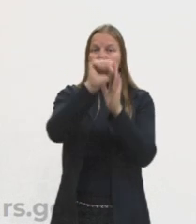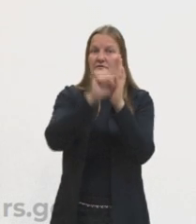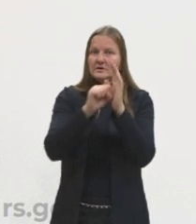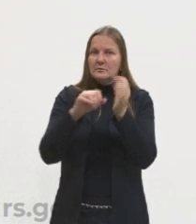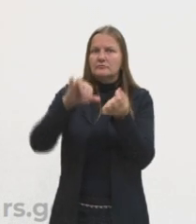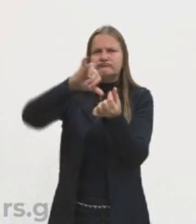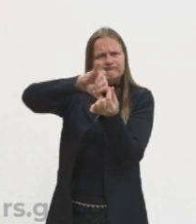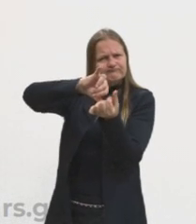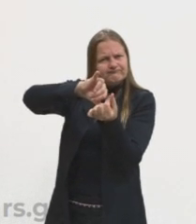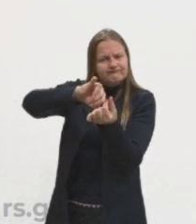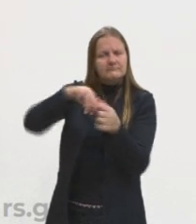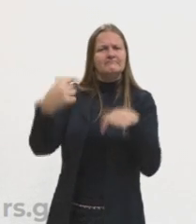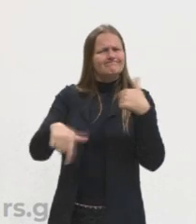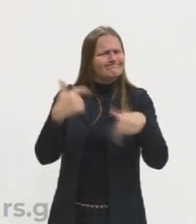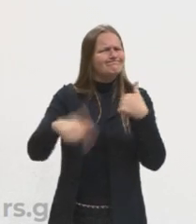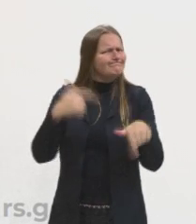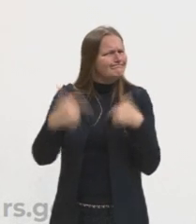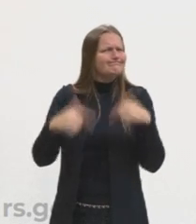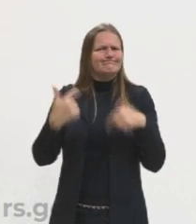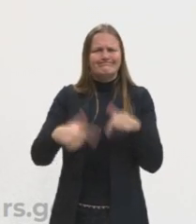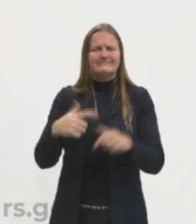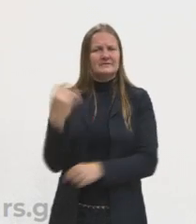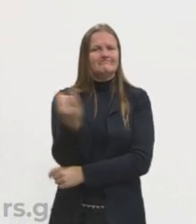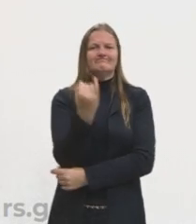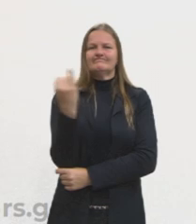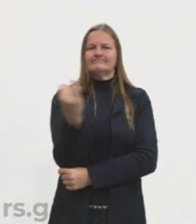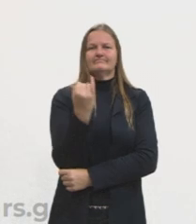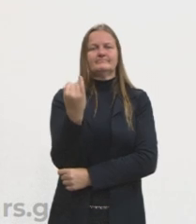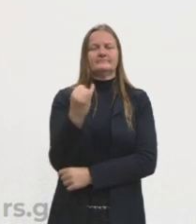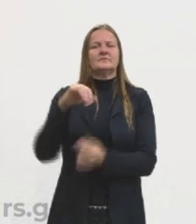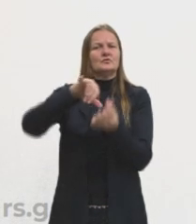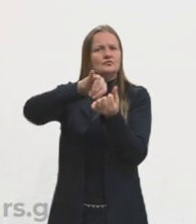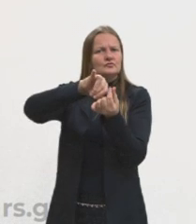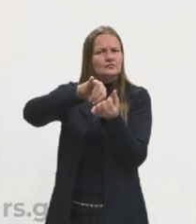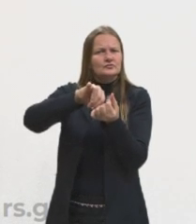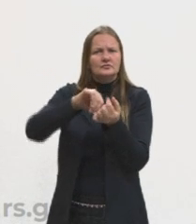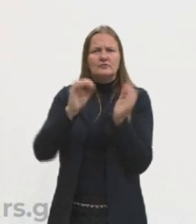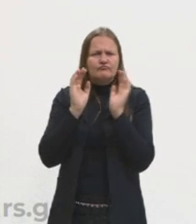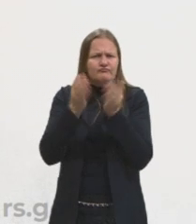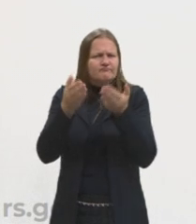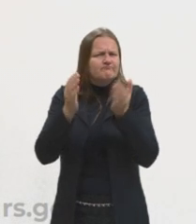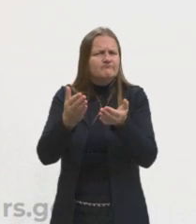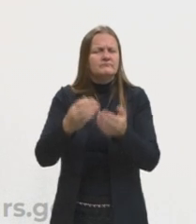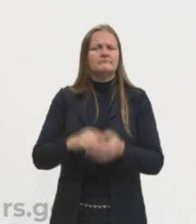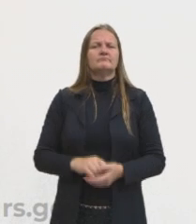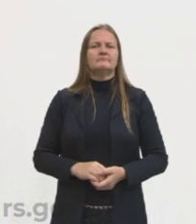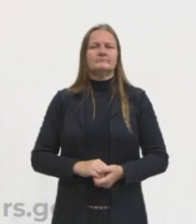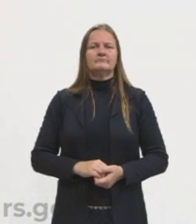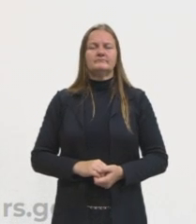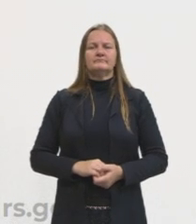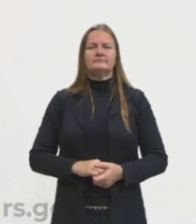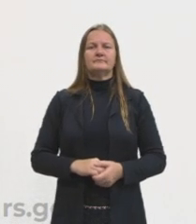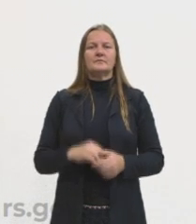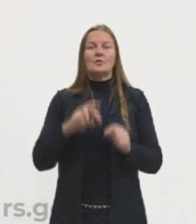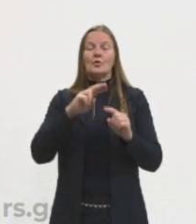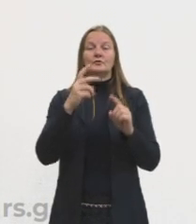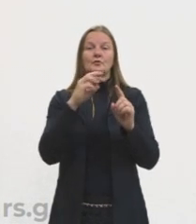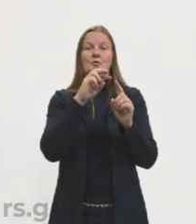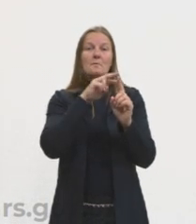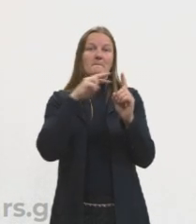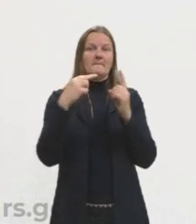capitalista ou trabalho é essencial é o sistema capitalista é centrado muito no trabalho de uma outra forma